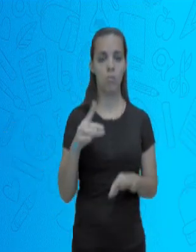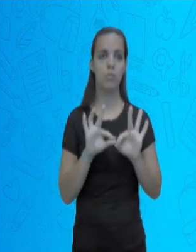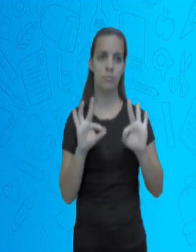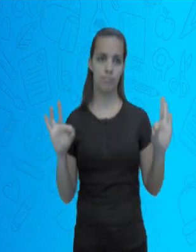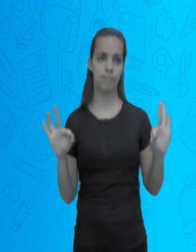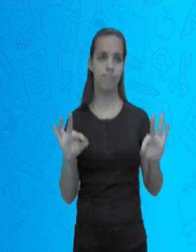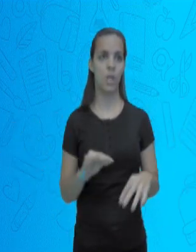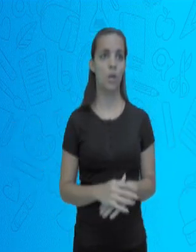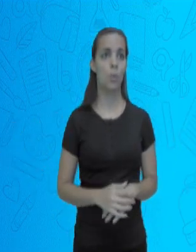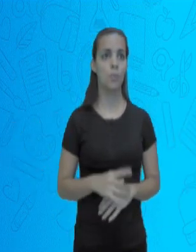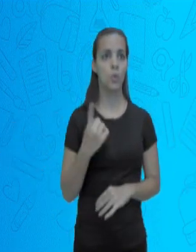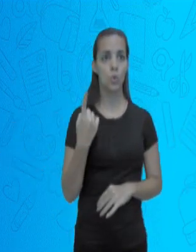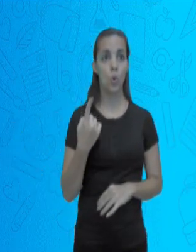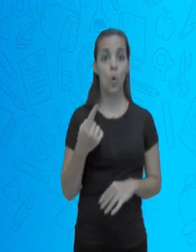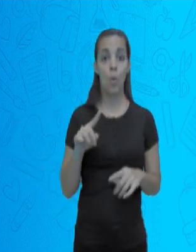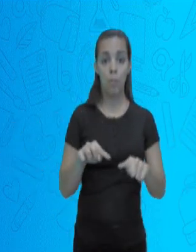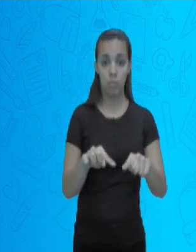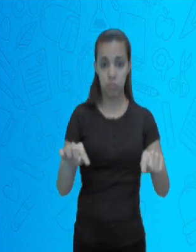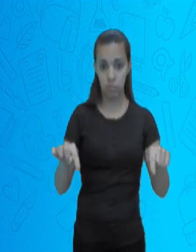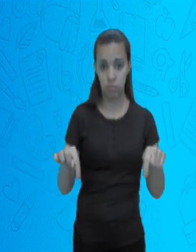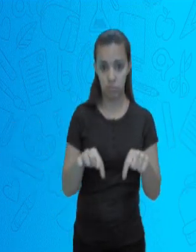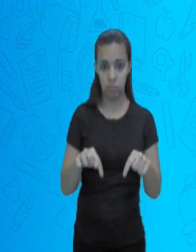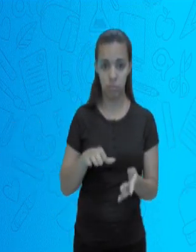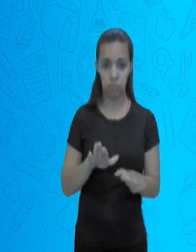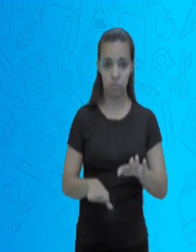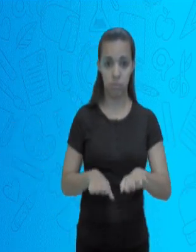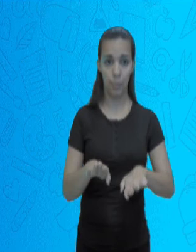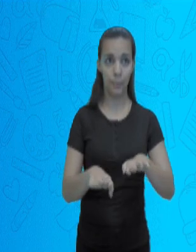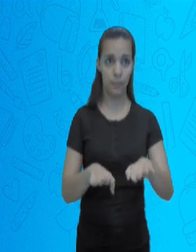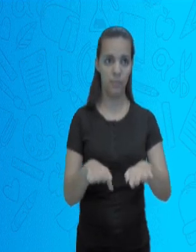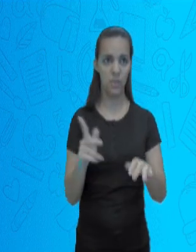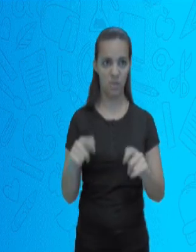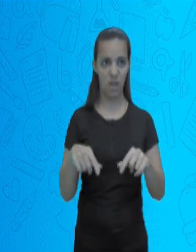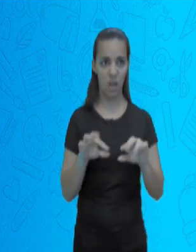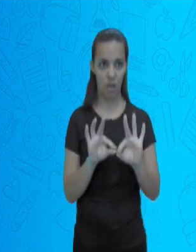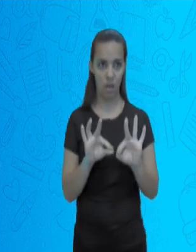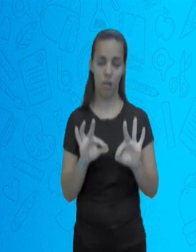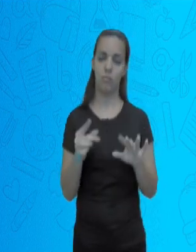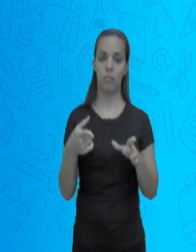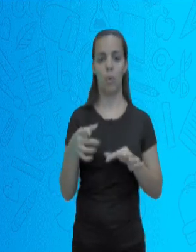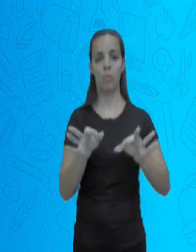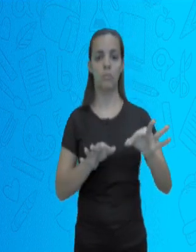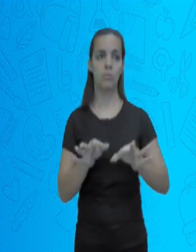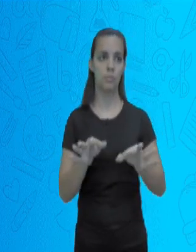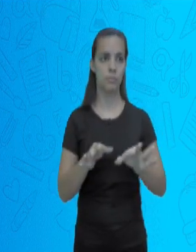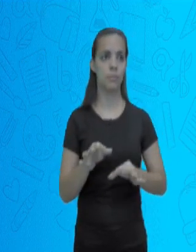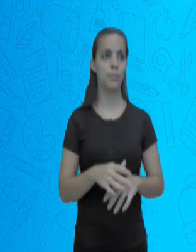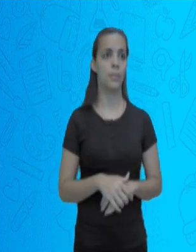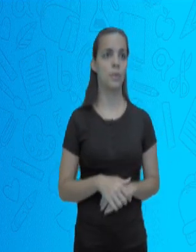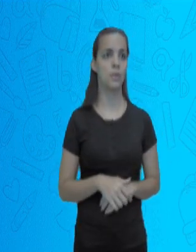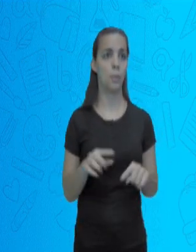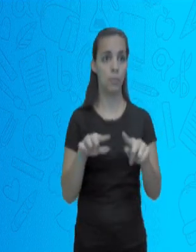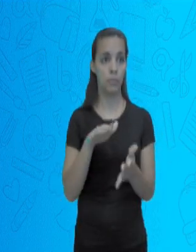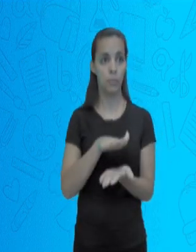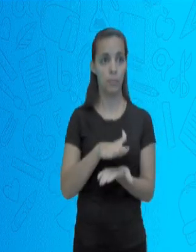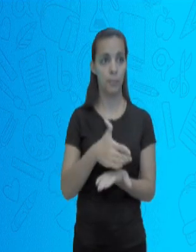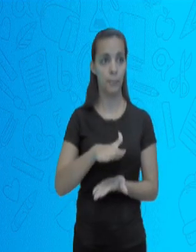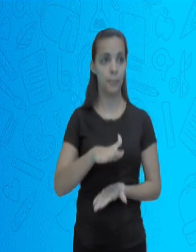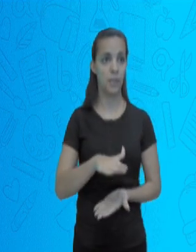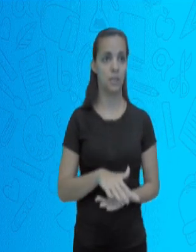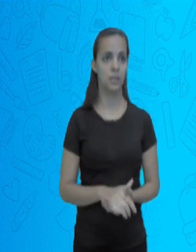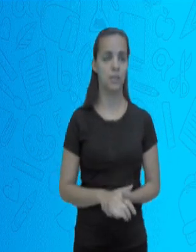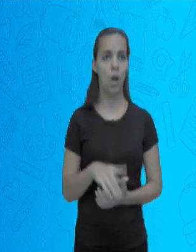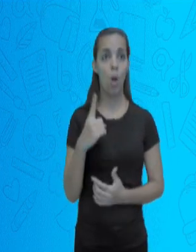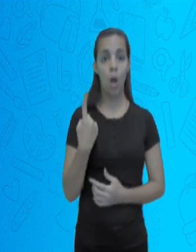reta. O piso de uma sala dá ideia de quê? Um plano. A ponta de